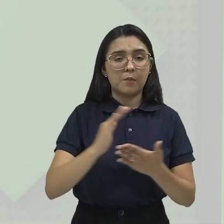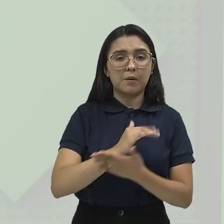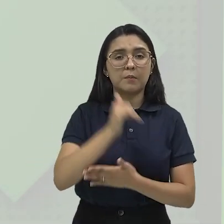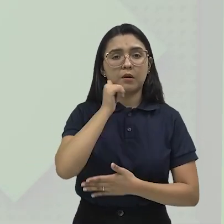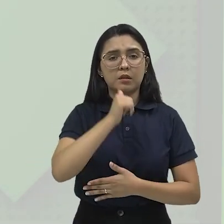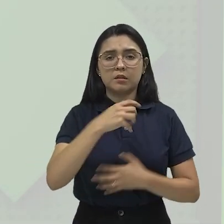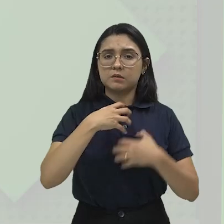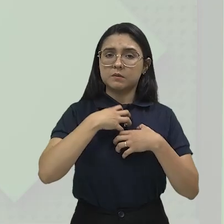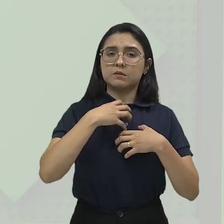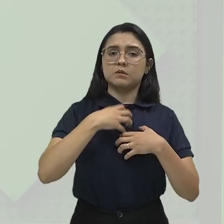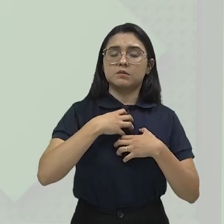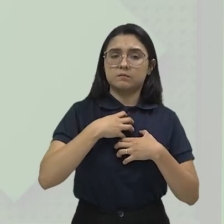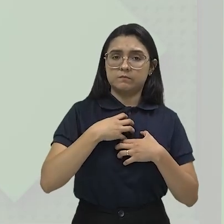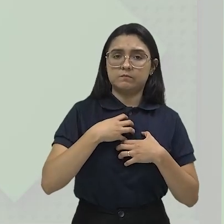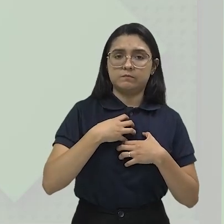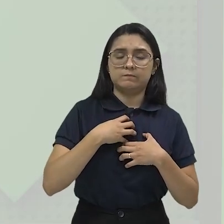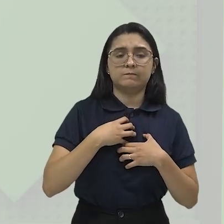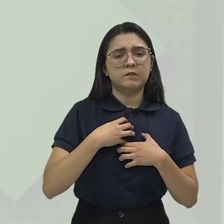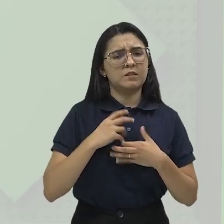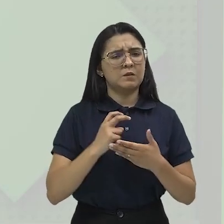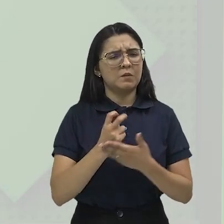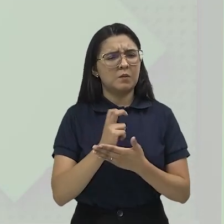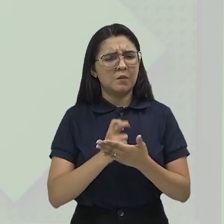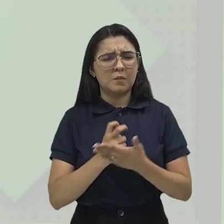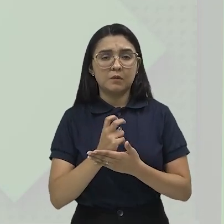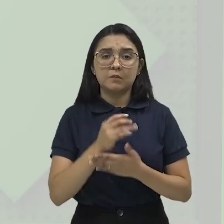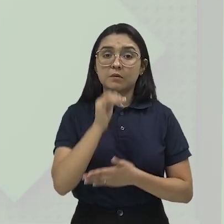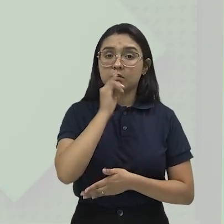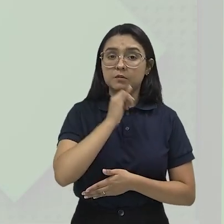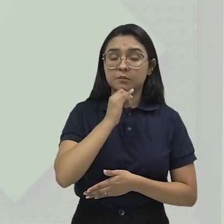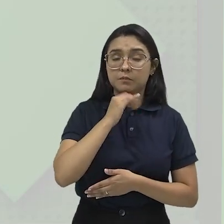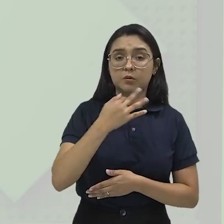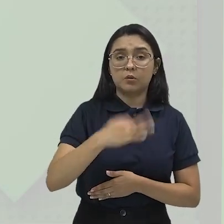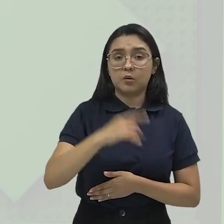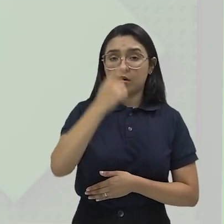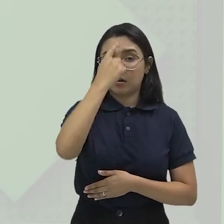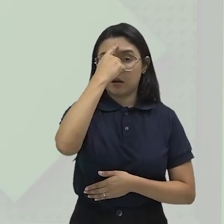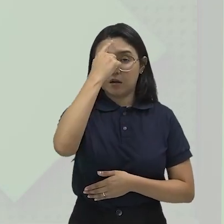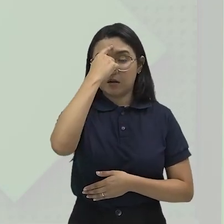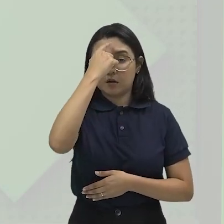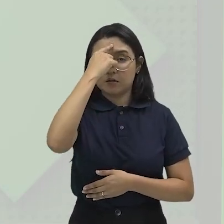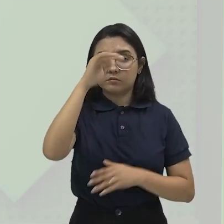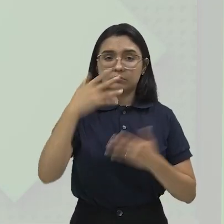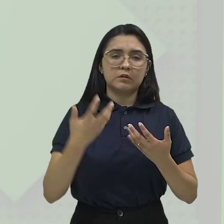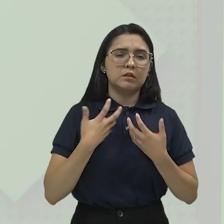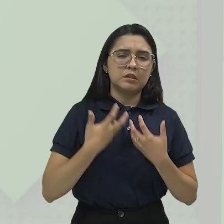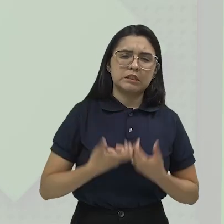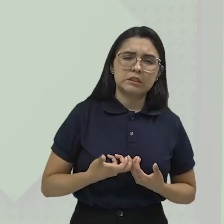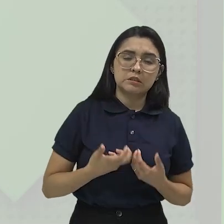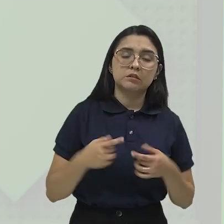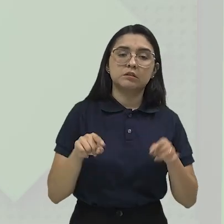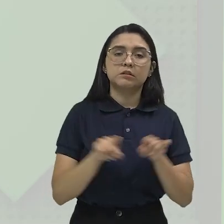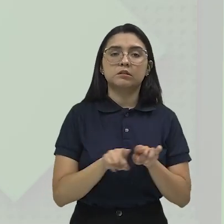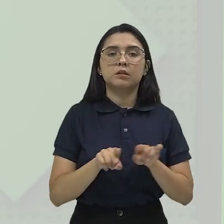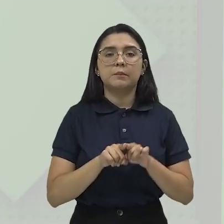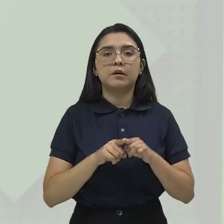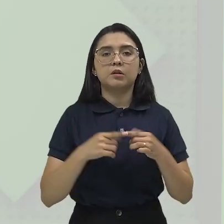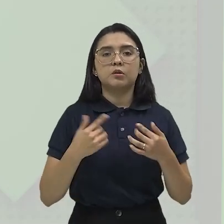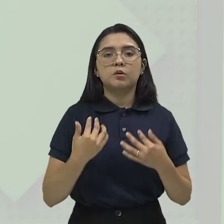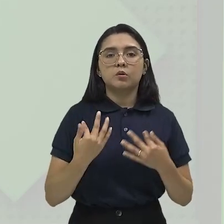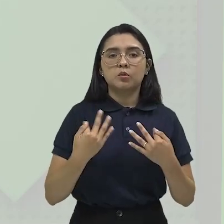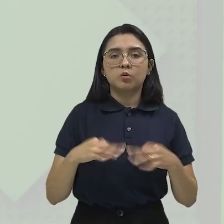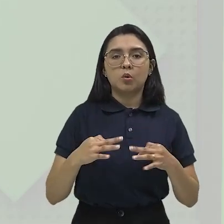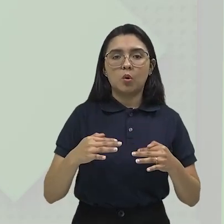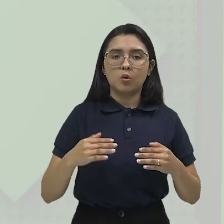ter alguns sintomas que são incômodos, como por exemplo, dores de cabeça, indisposição, as famosas dores